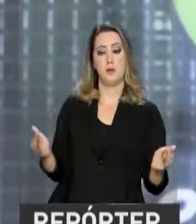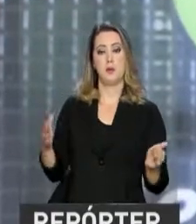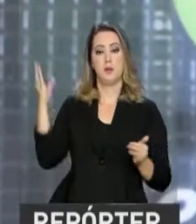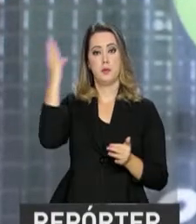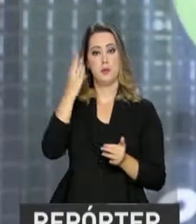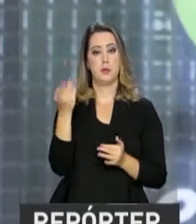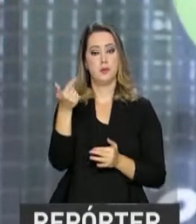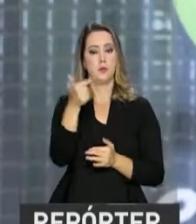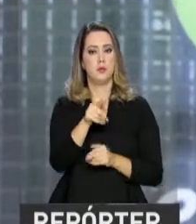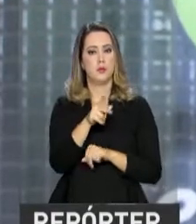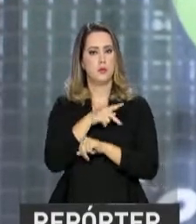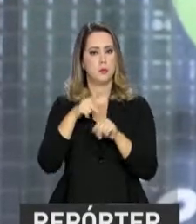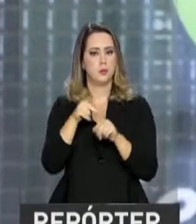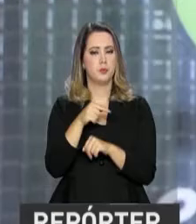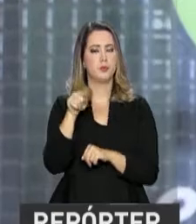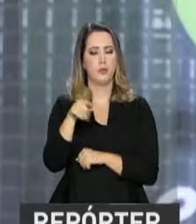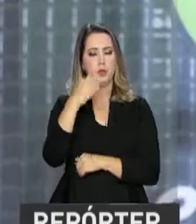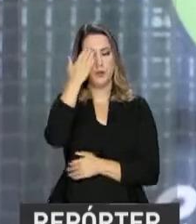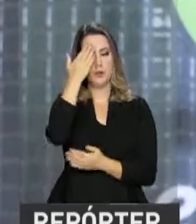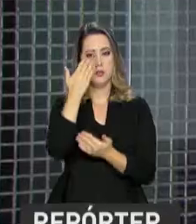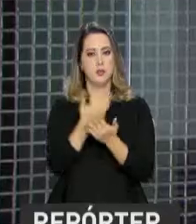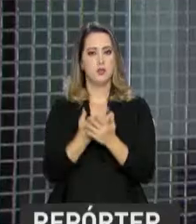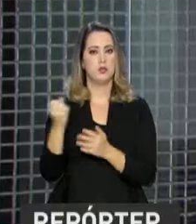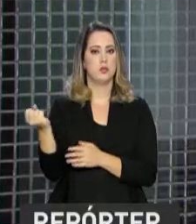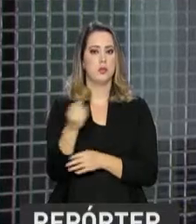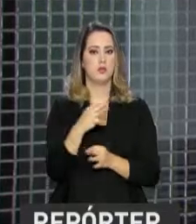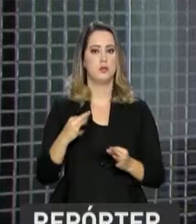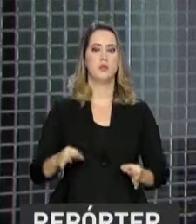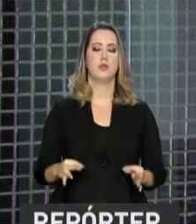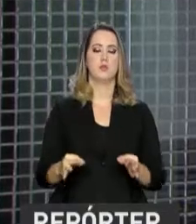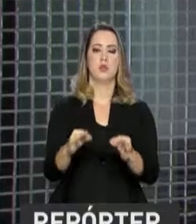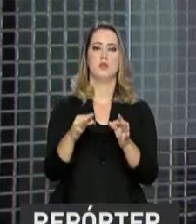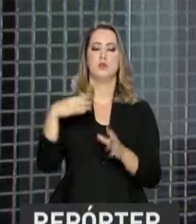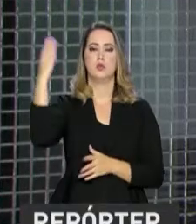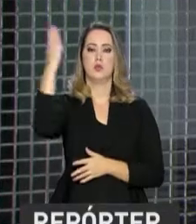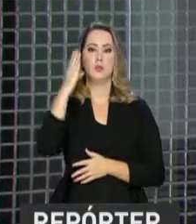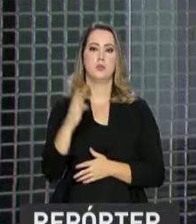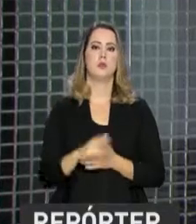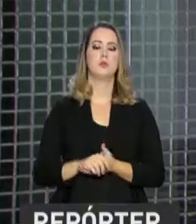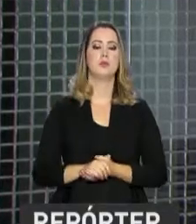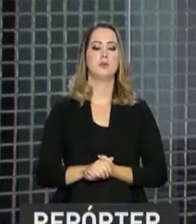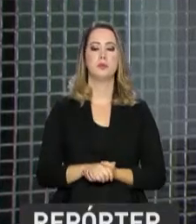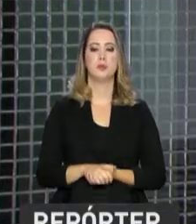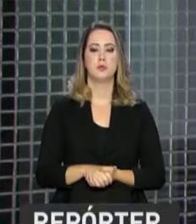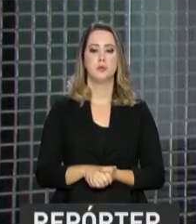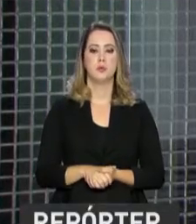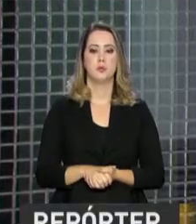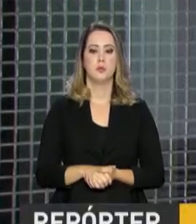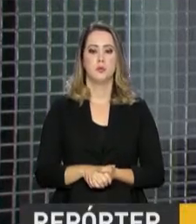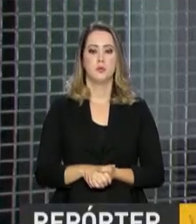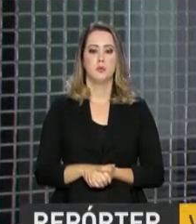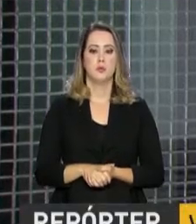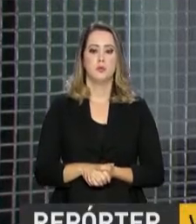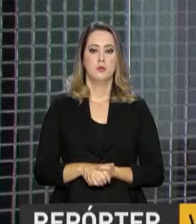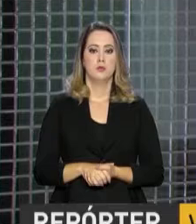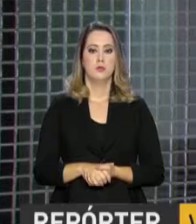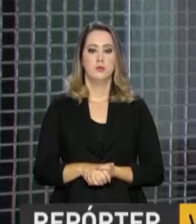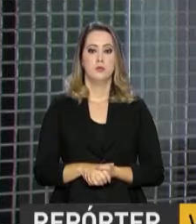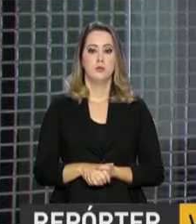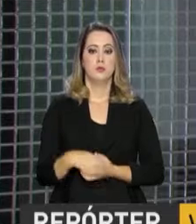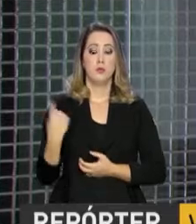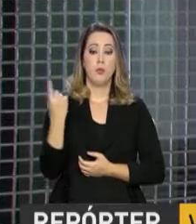exterior. Ele aposta na modernização do Brasil para estimular o setor. Nós temos conseguido ir atrás e